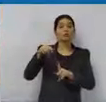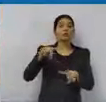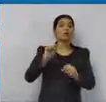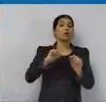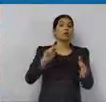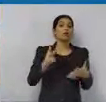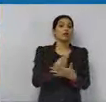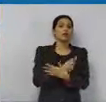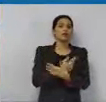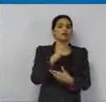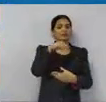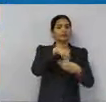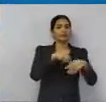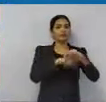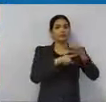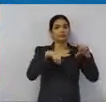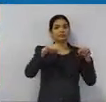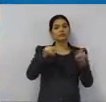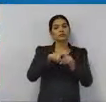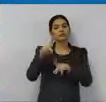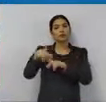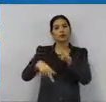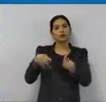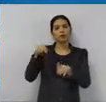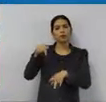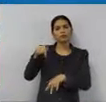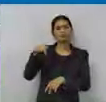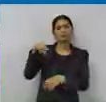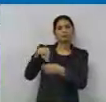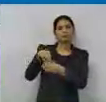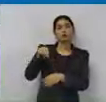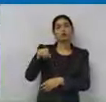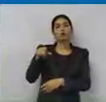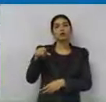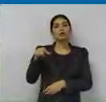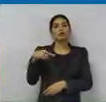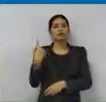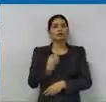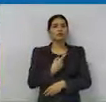companhia. Na população, a gente pode identificar que